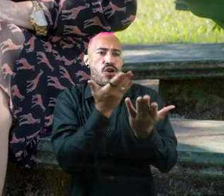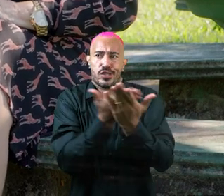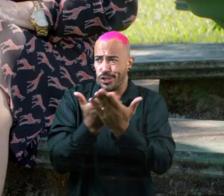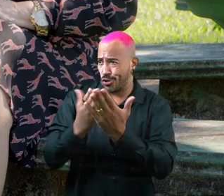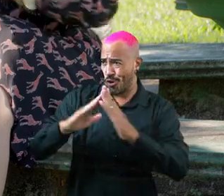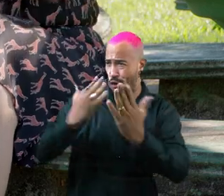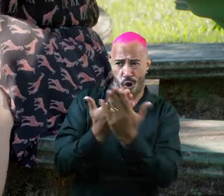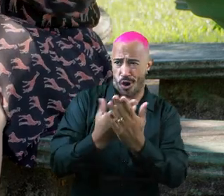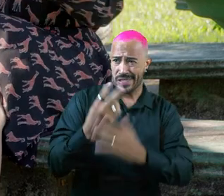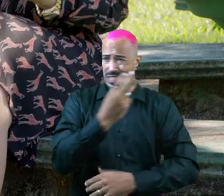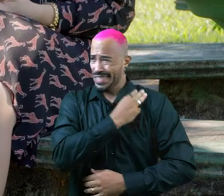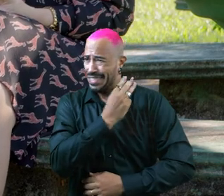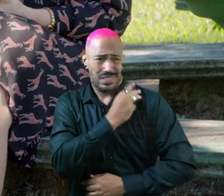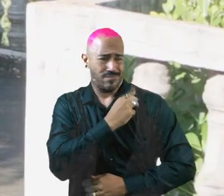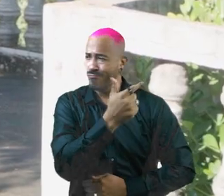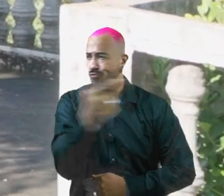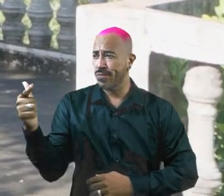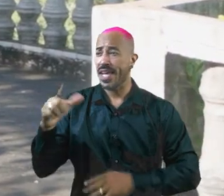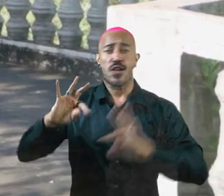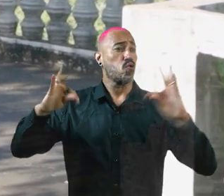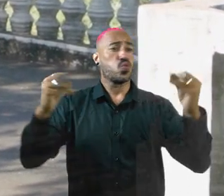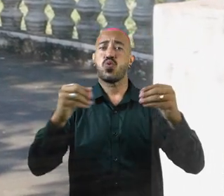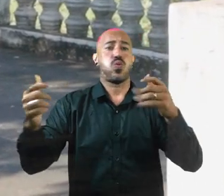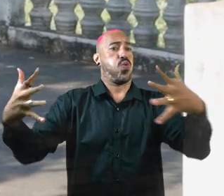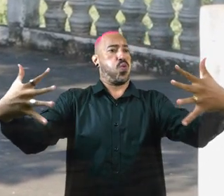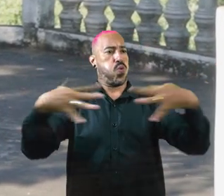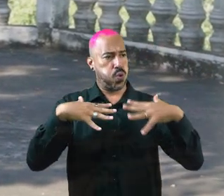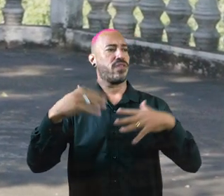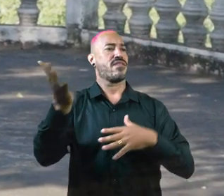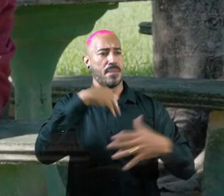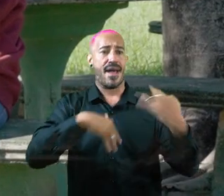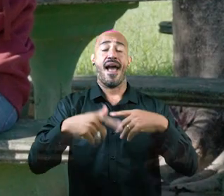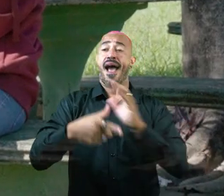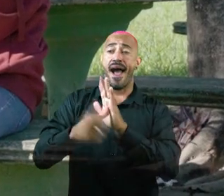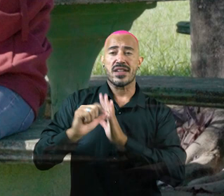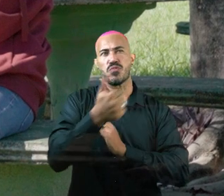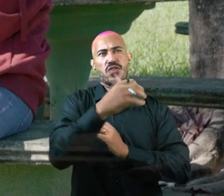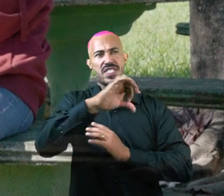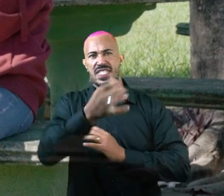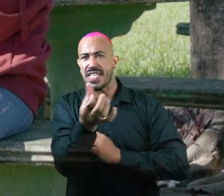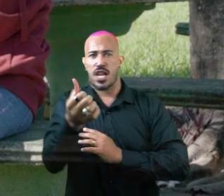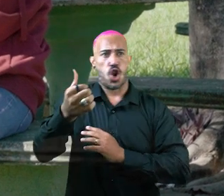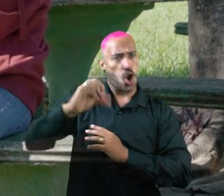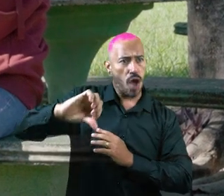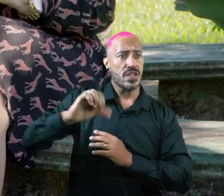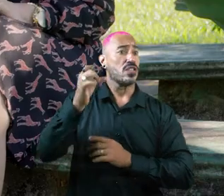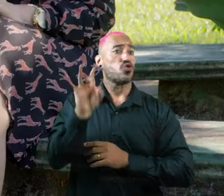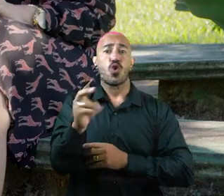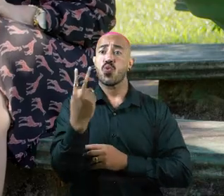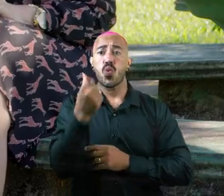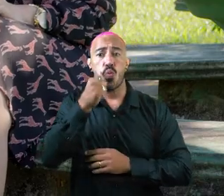em Alegre. Porque os alunos vieram todos para cá. Lá atrás eram só meninos, tá? Em 69 nós tivemos duas mulheres que formaram